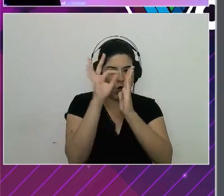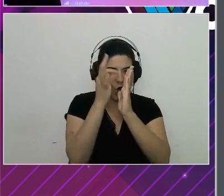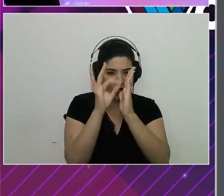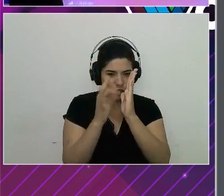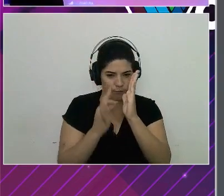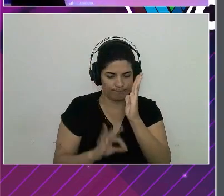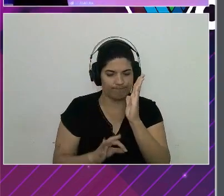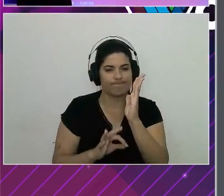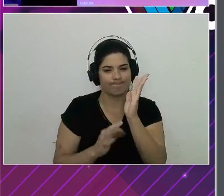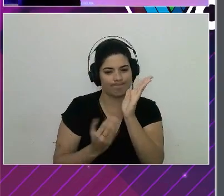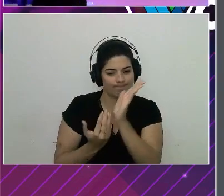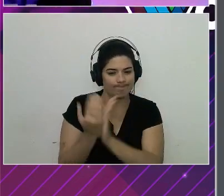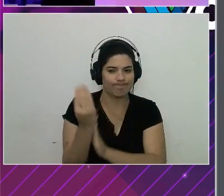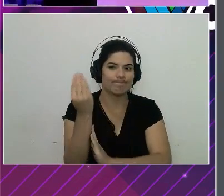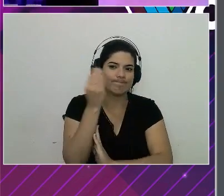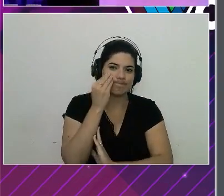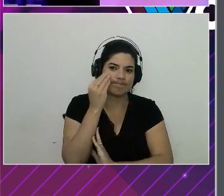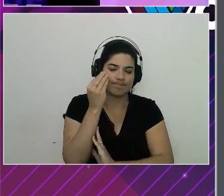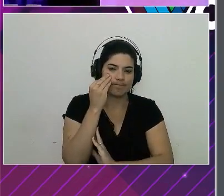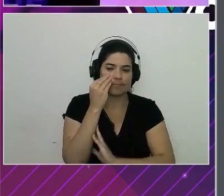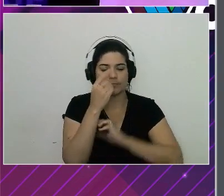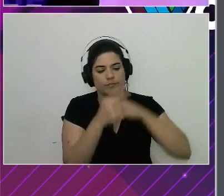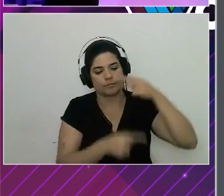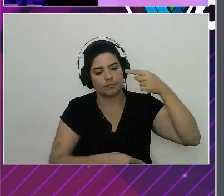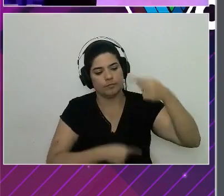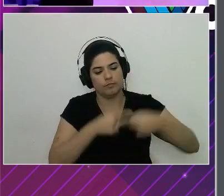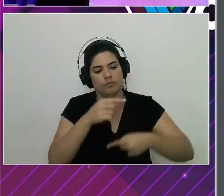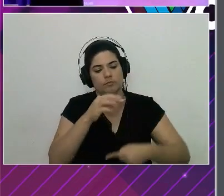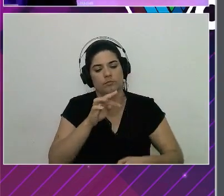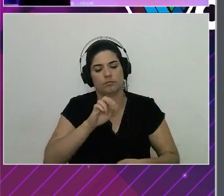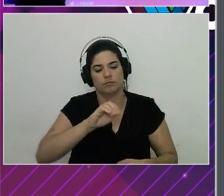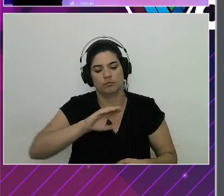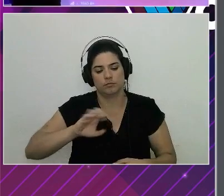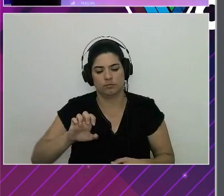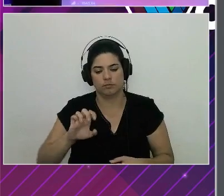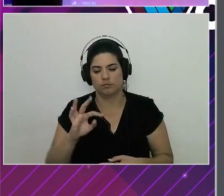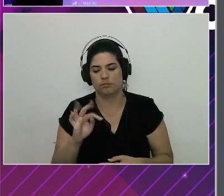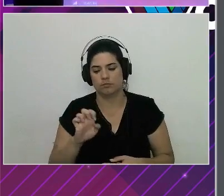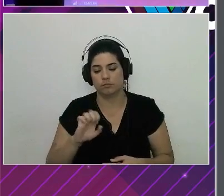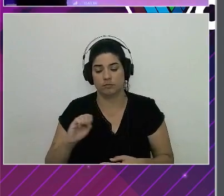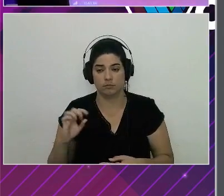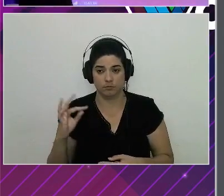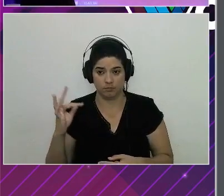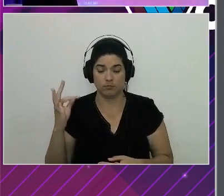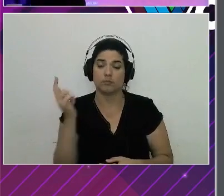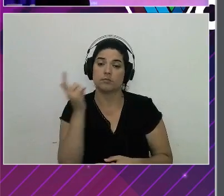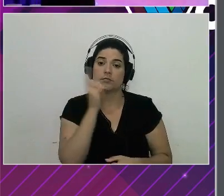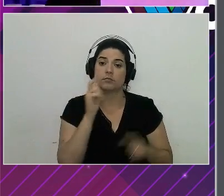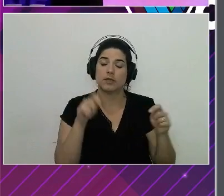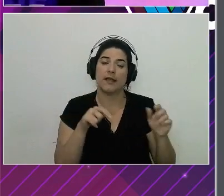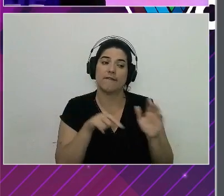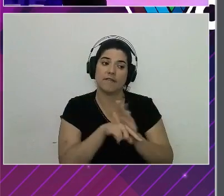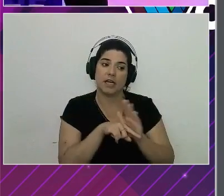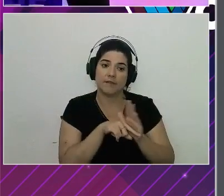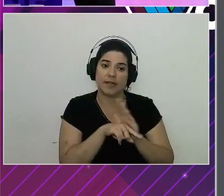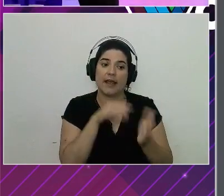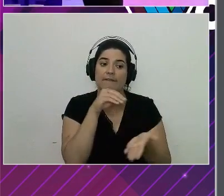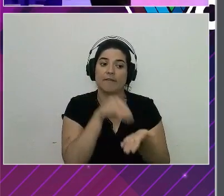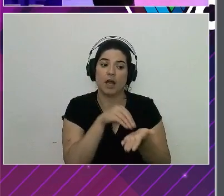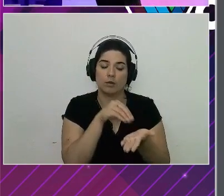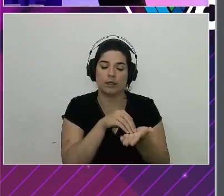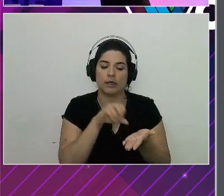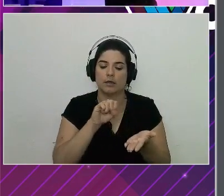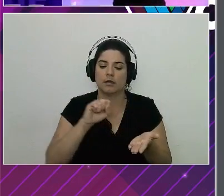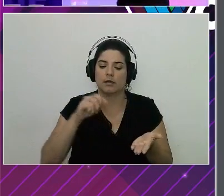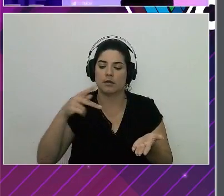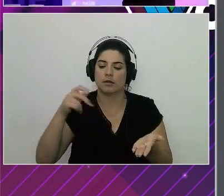meu teste, rodar o trace test contra a minha aplicação e verificar o que está faltando de spam e melhorar